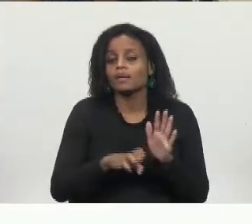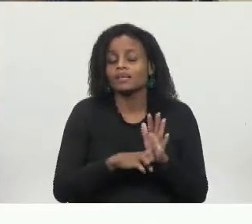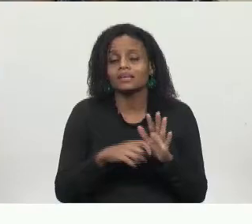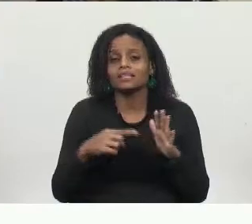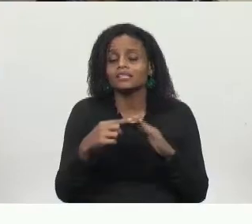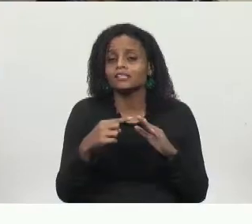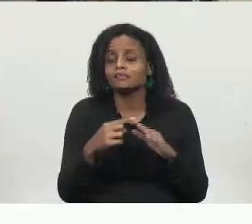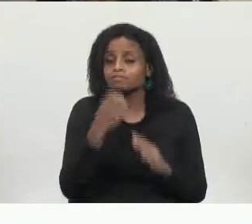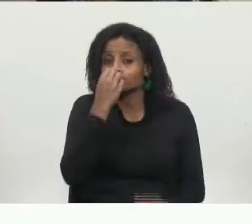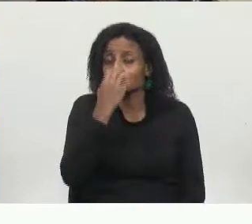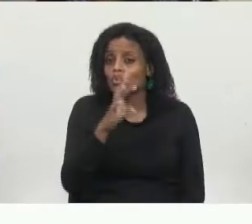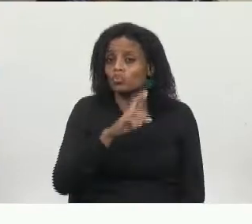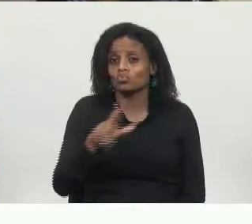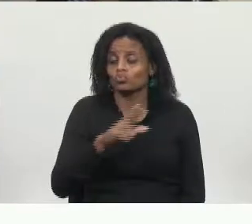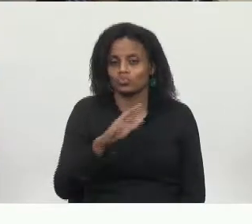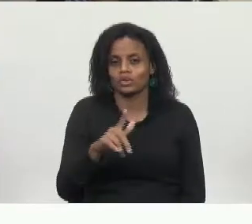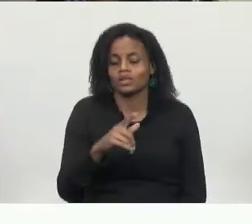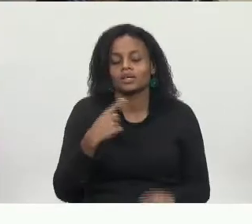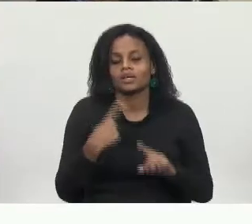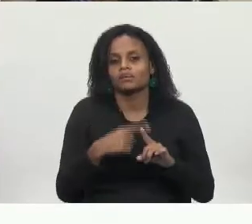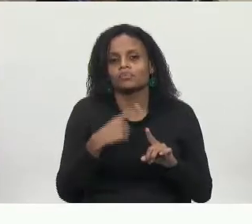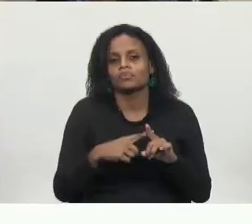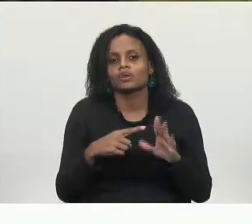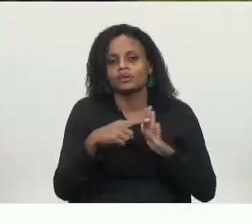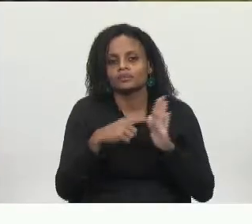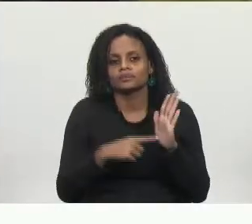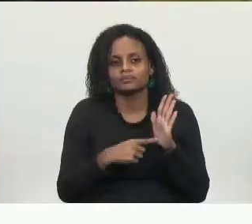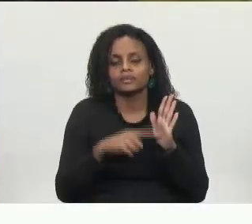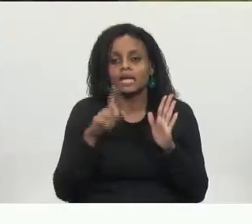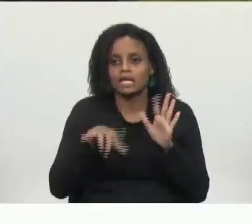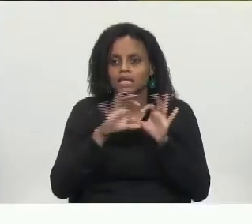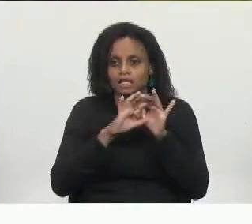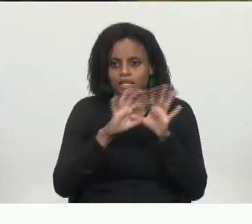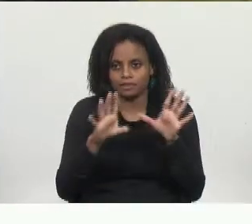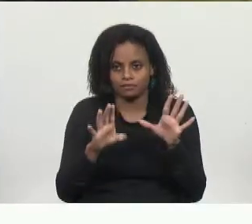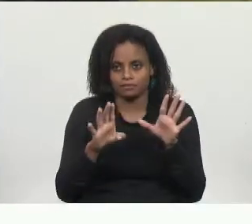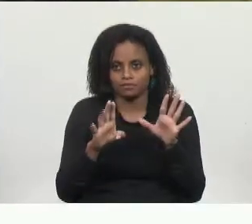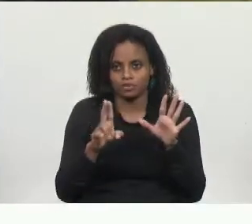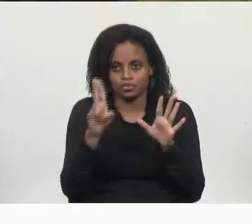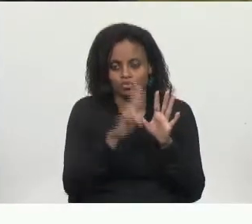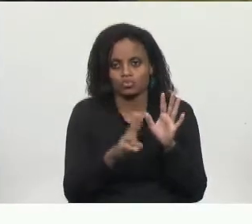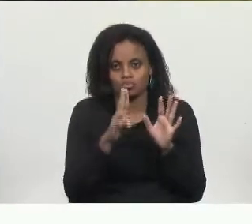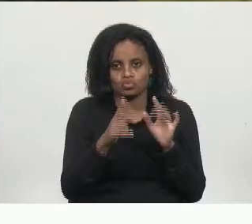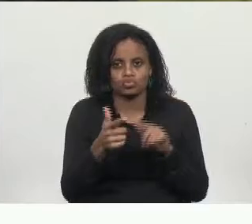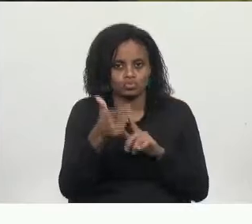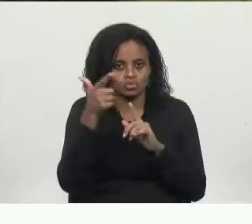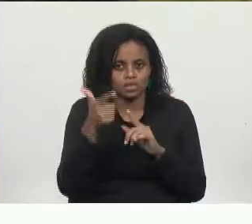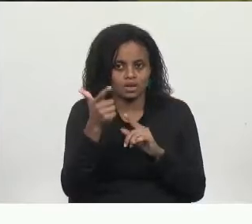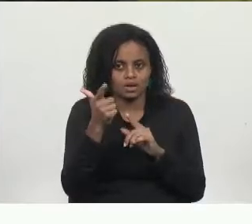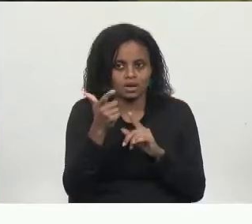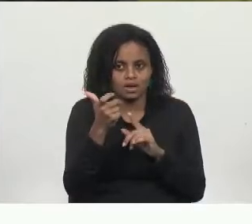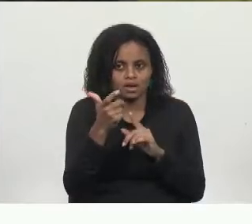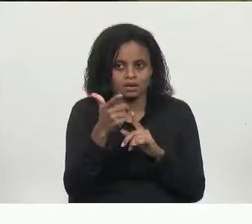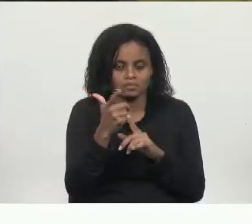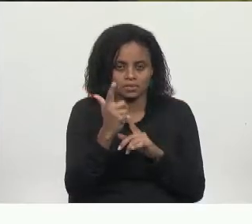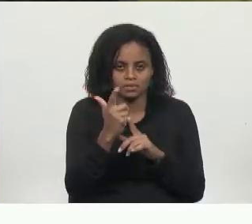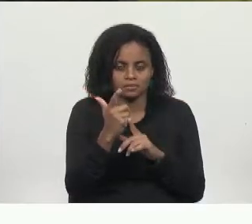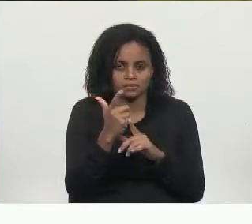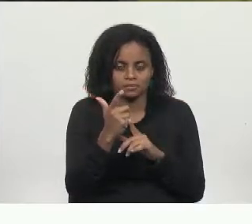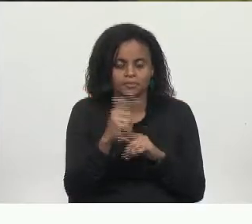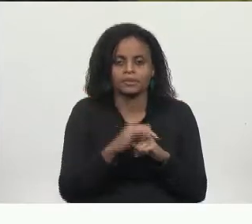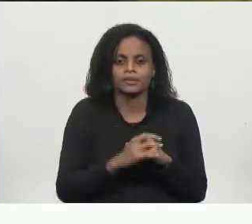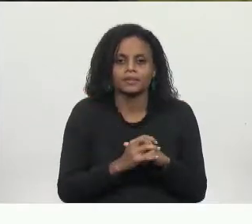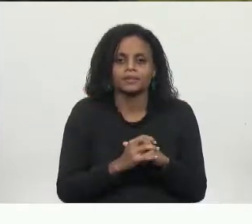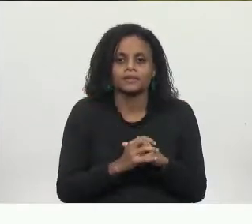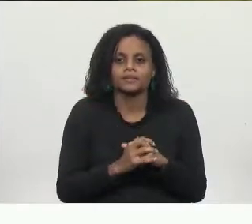eficácia, porque ela fala o seguinte: é autorizado o porte de arma, ela vai para o 238, né, mudando o 238, é autorizado o